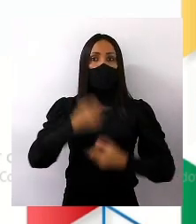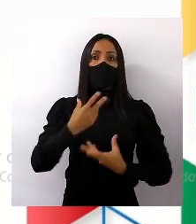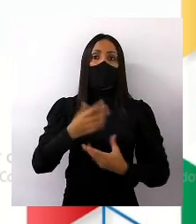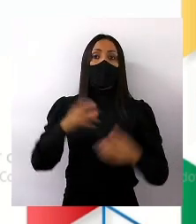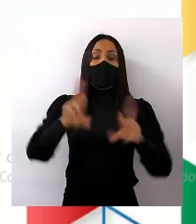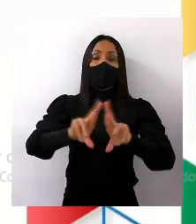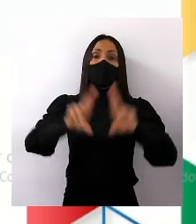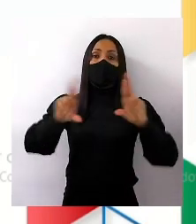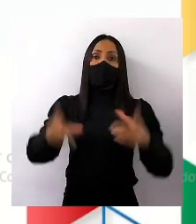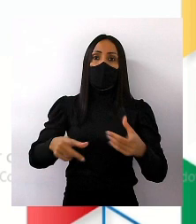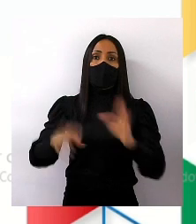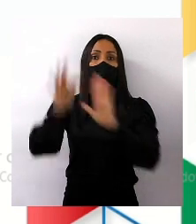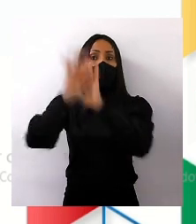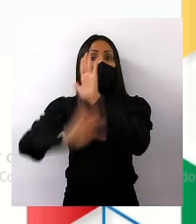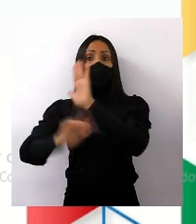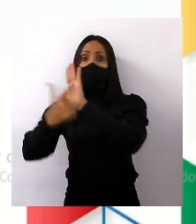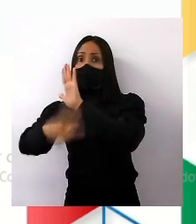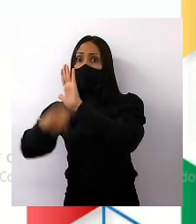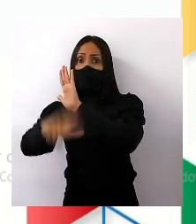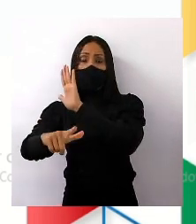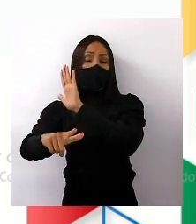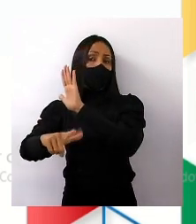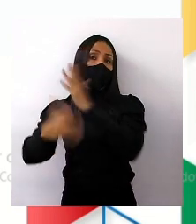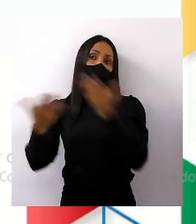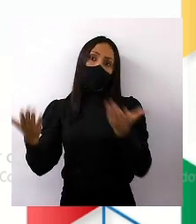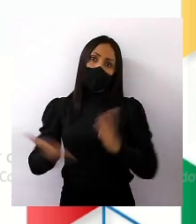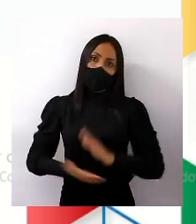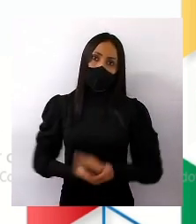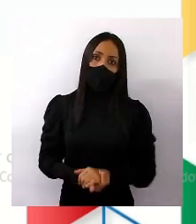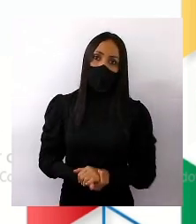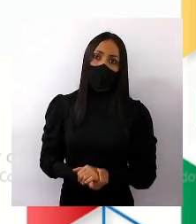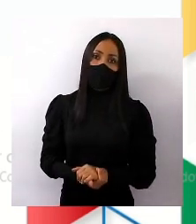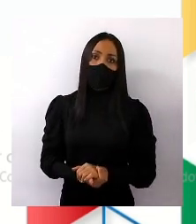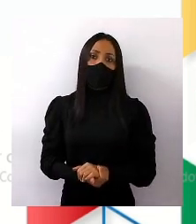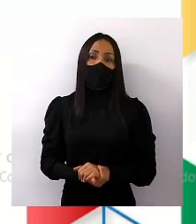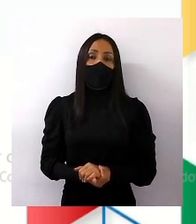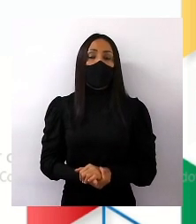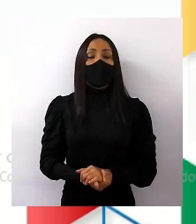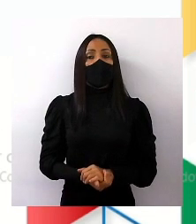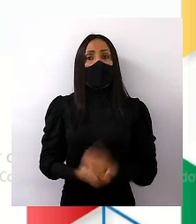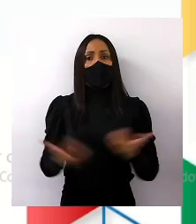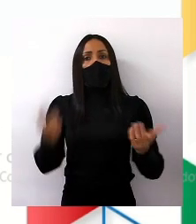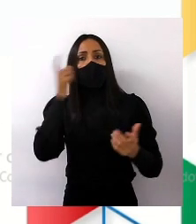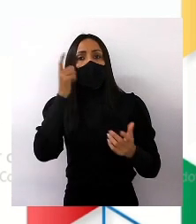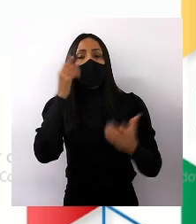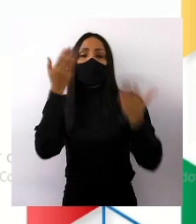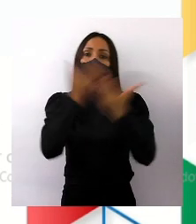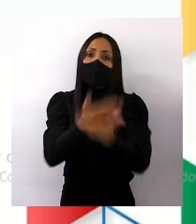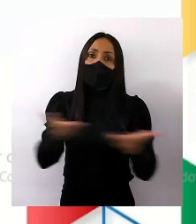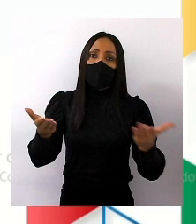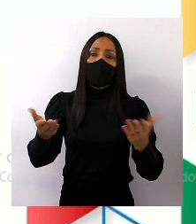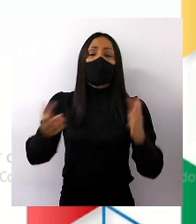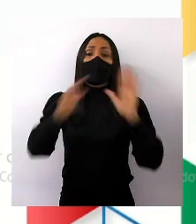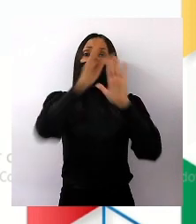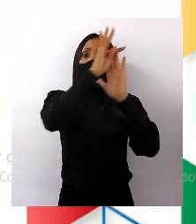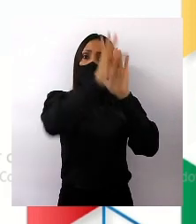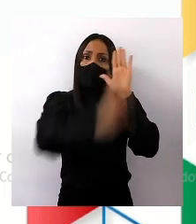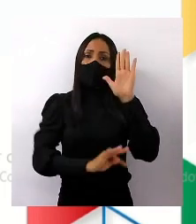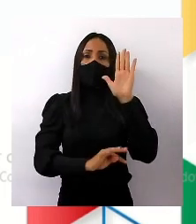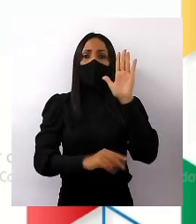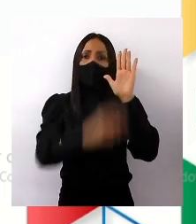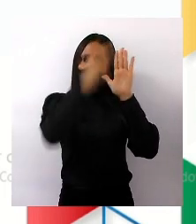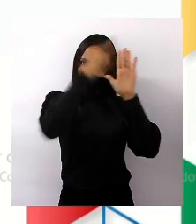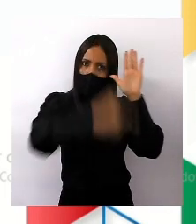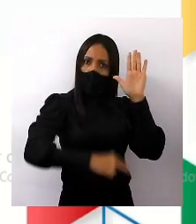diferente de um texto que não tem arte, ok? Passando aqui, ó, observem agora esse texto e leiam